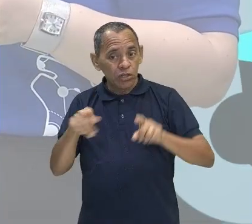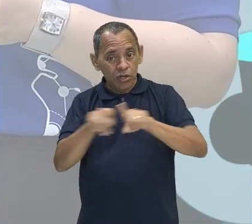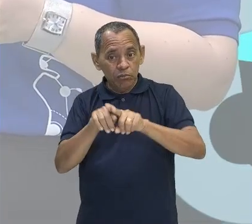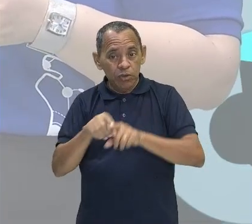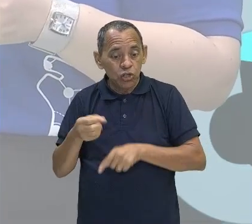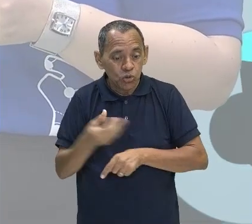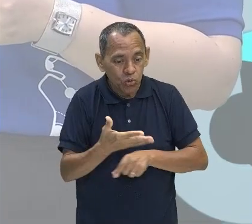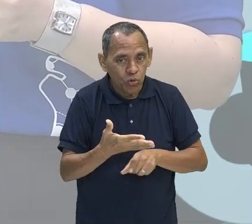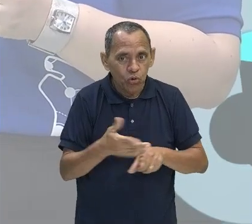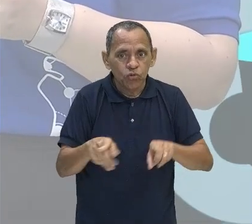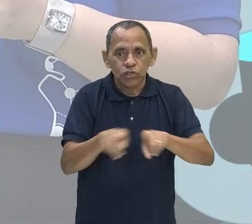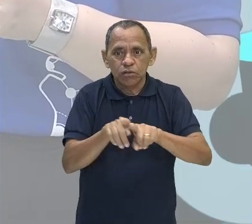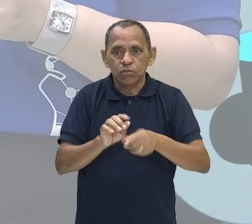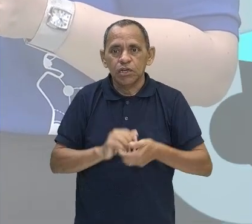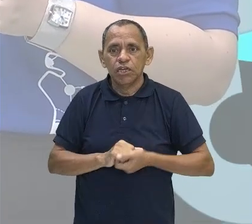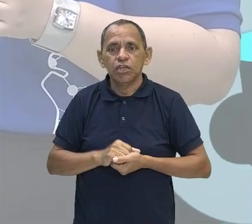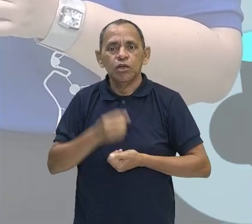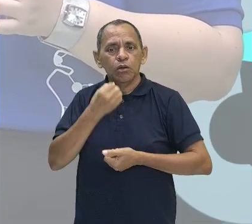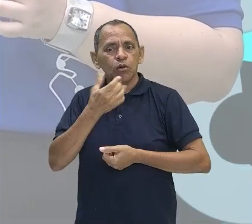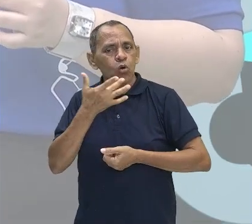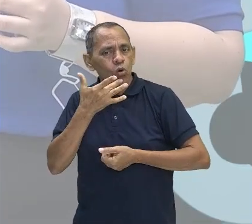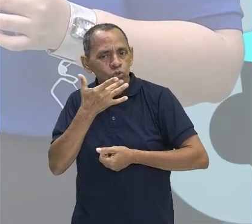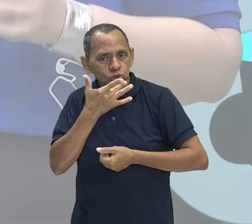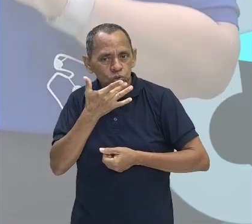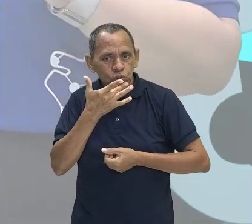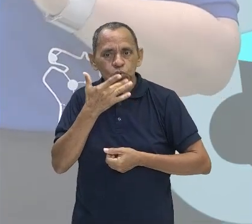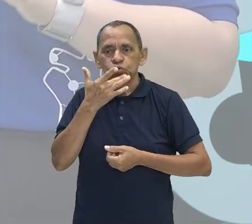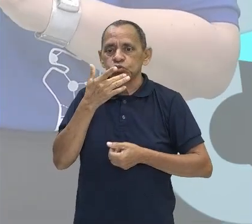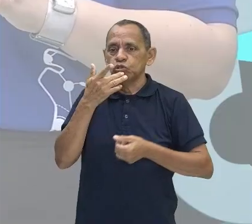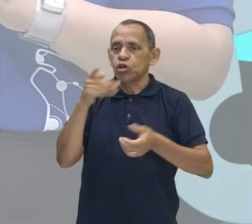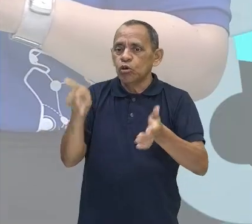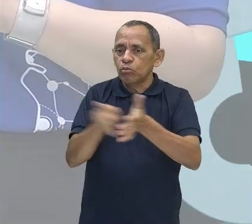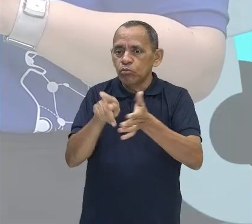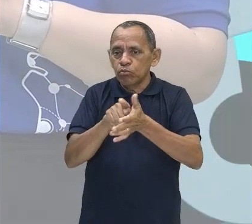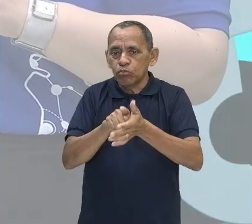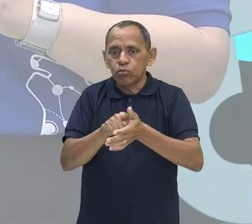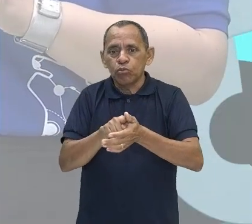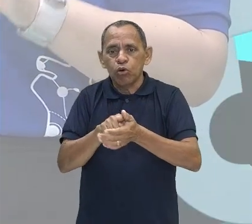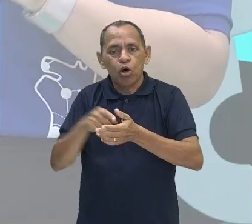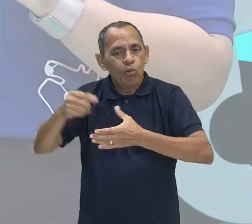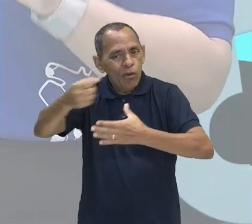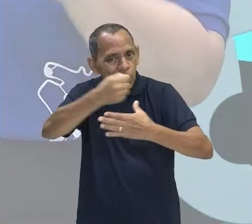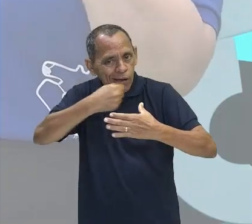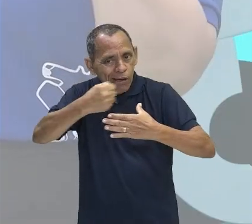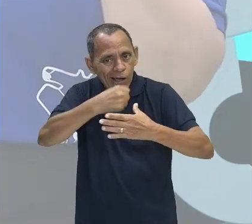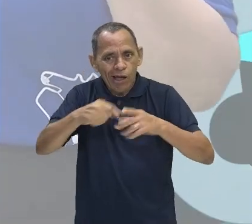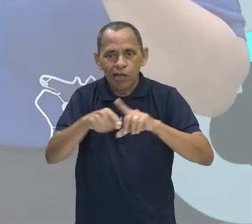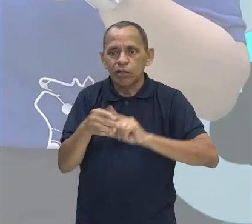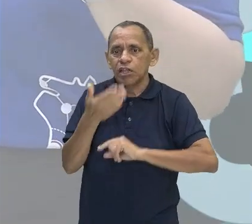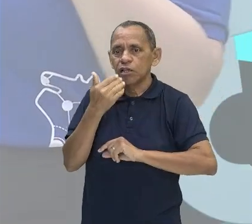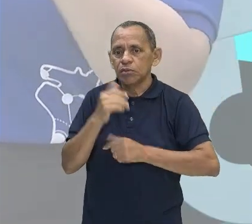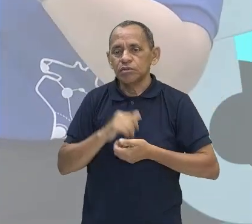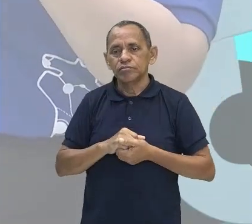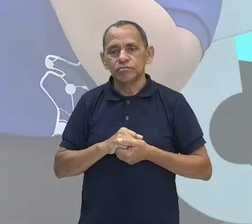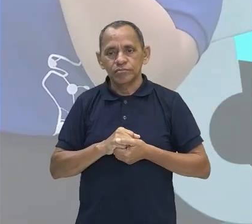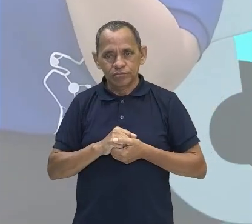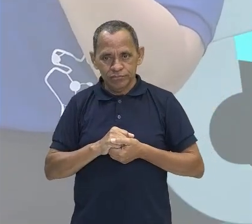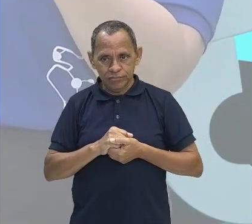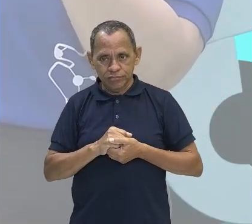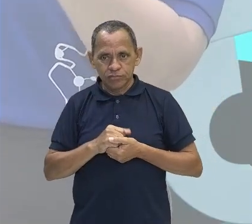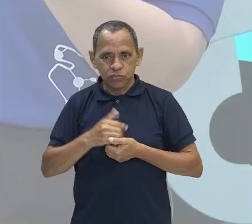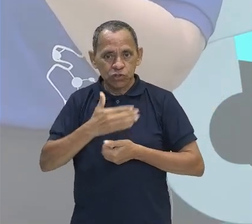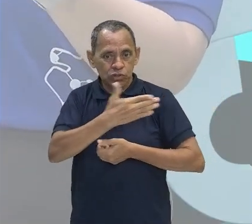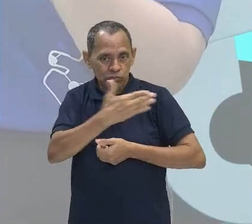forno. E, por exemplo, aqui essa expressão, aqui em Manaus, tambaqui direto do rio, vale ouro,